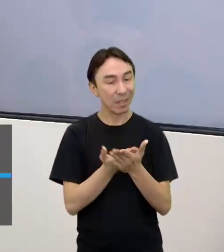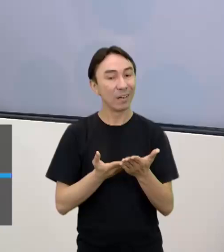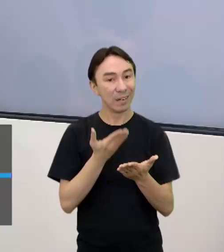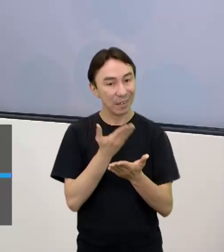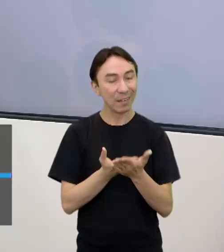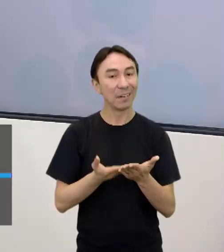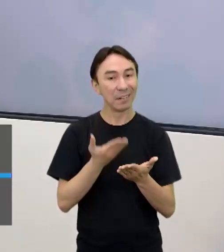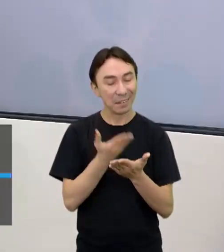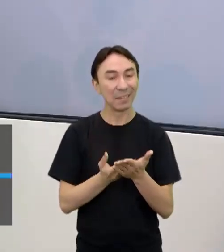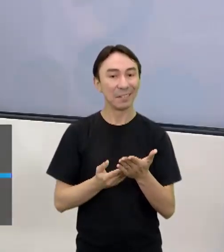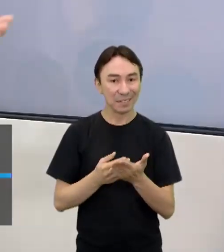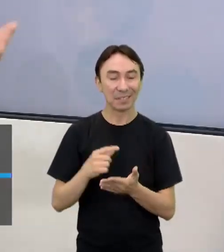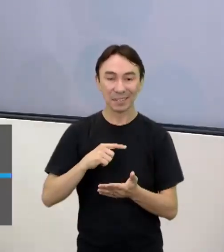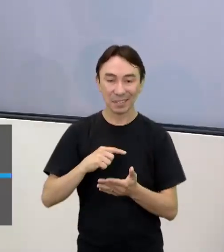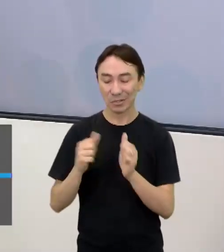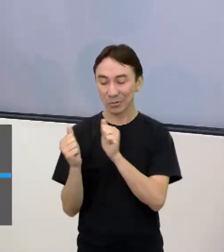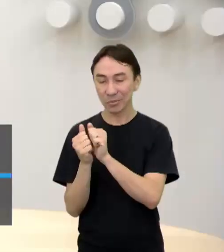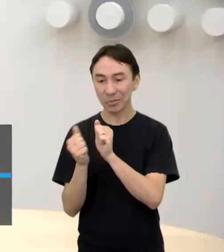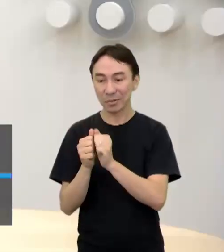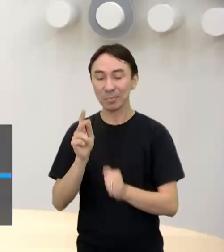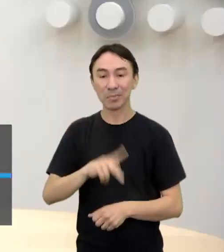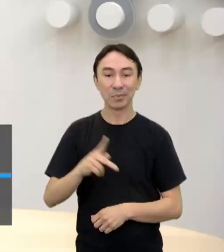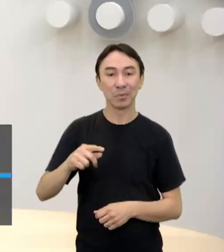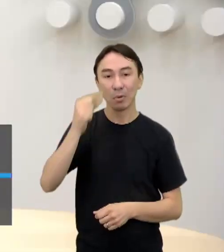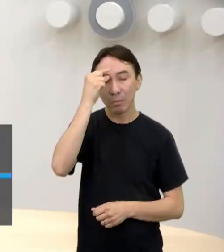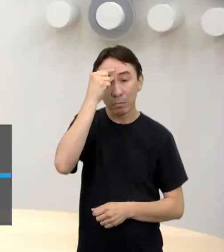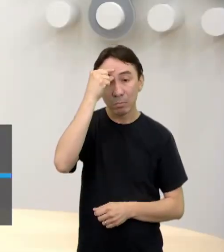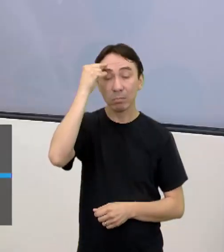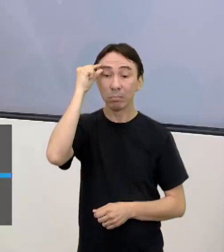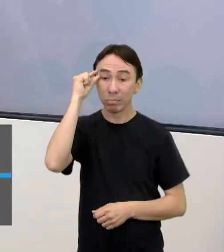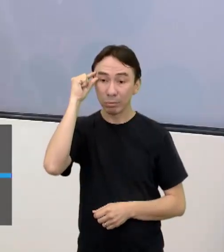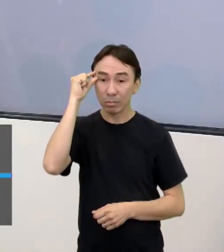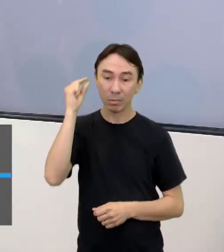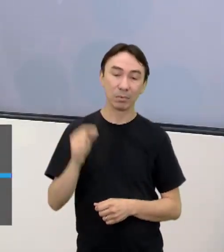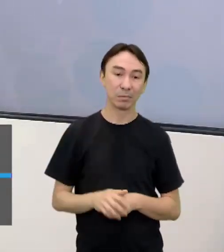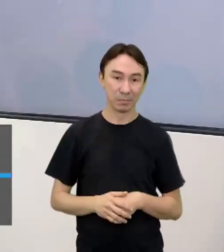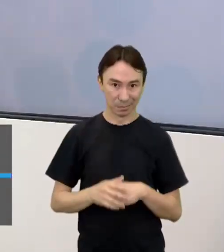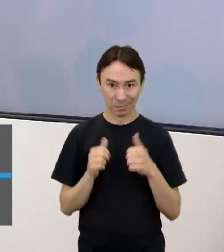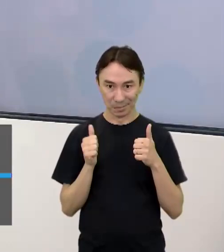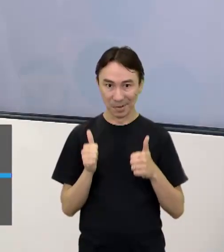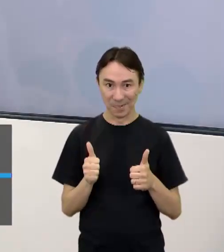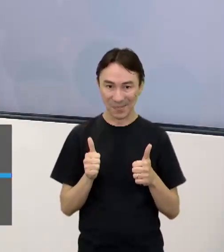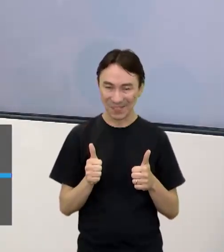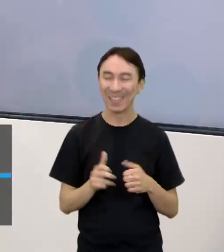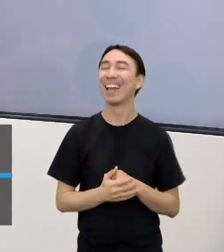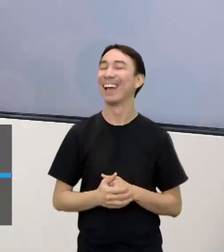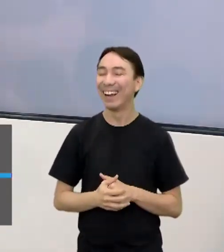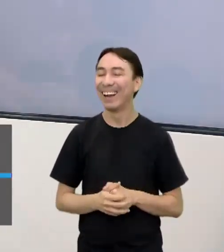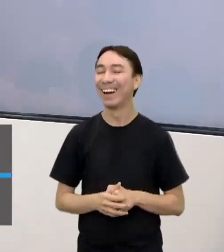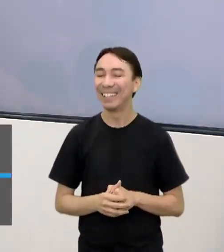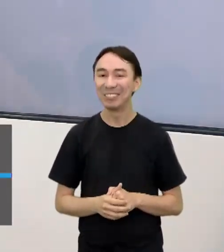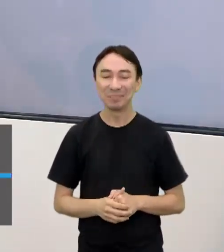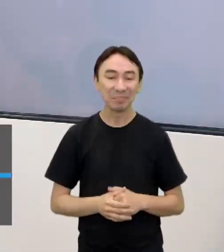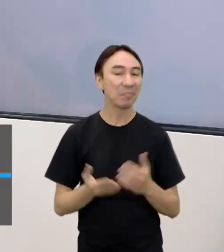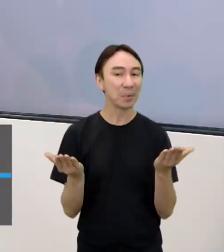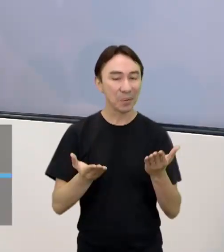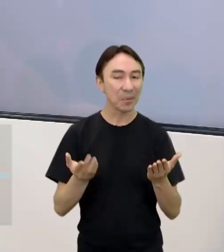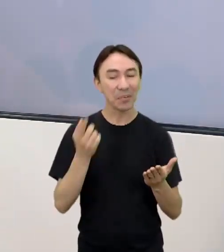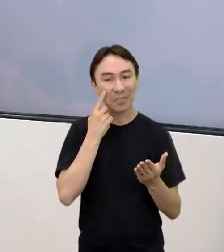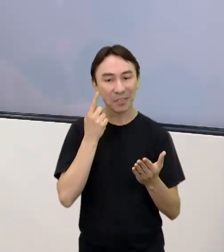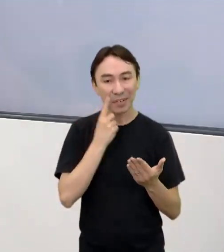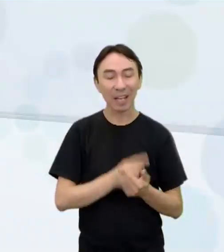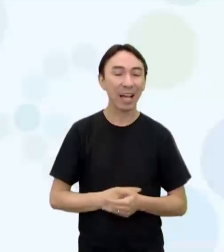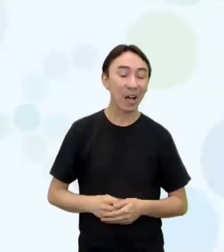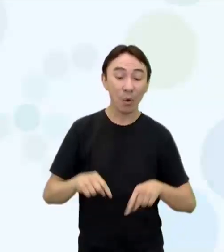bacana a programação, viu? Ou seja, não tem rotina, né, Tony? Não tem, é isso aí, vambora. Bora. Olha só, e vamos começar, gente, mostrando o nominho da aula aqui,